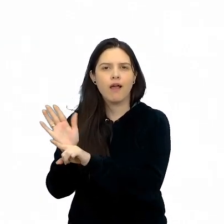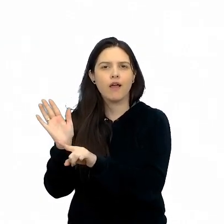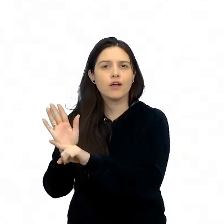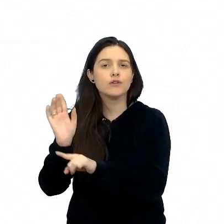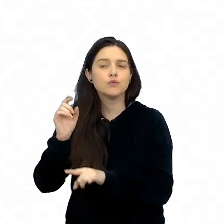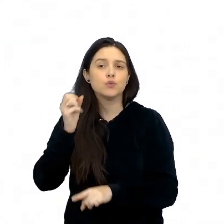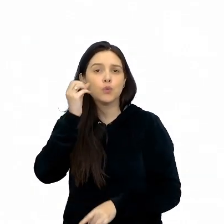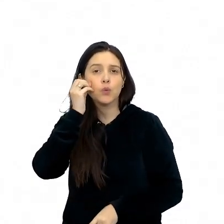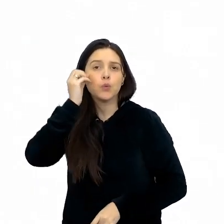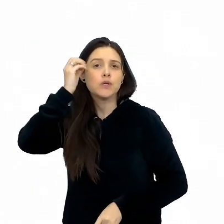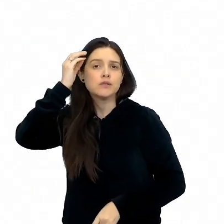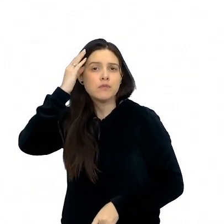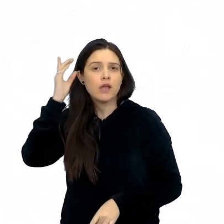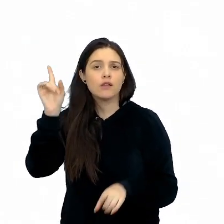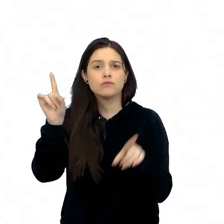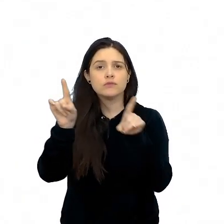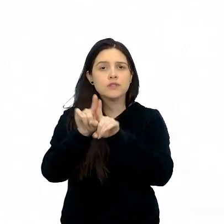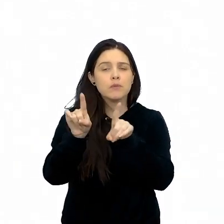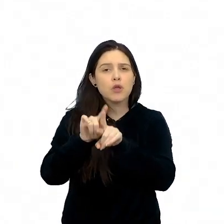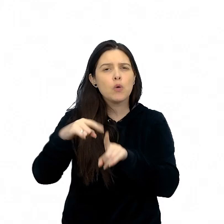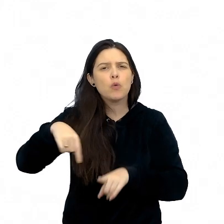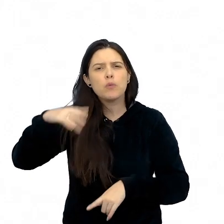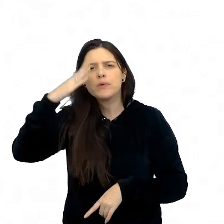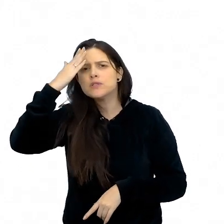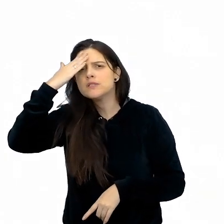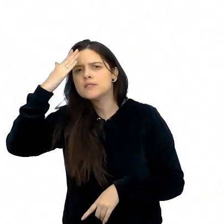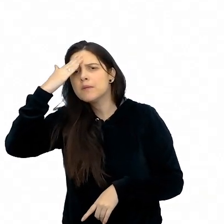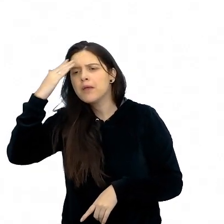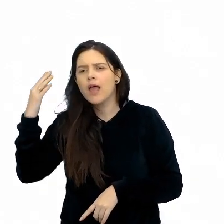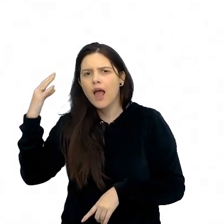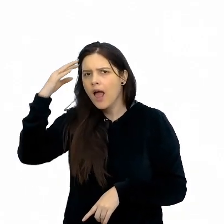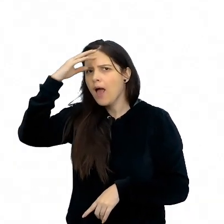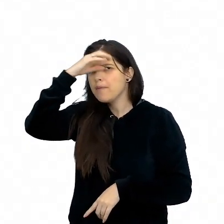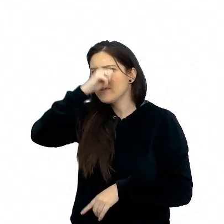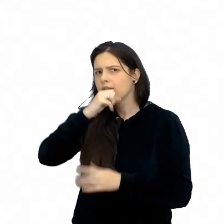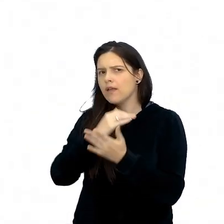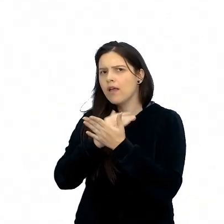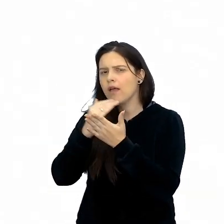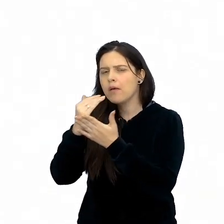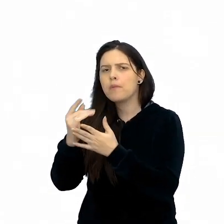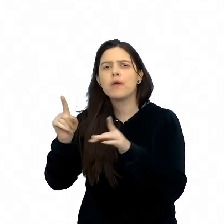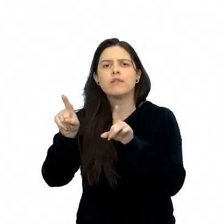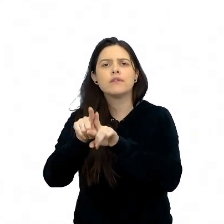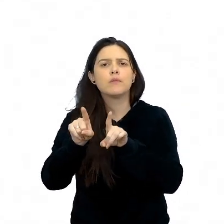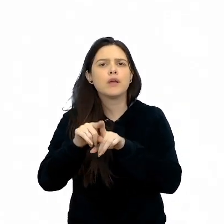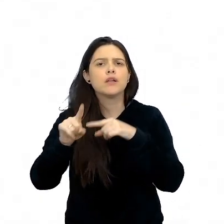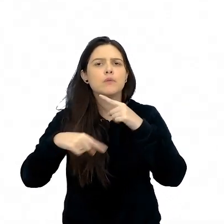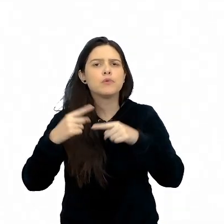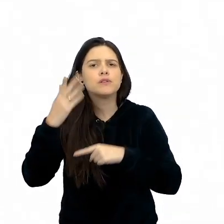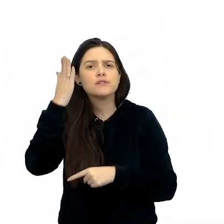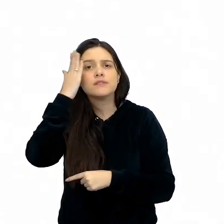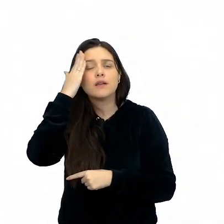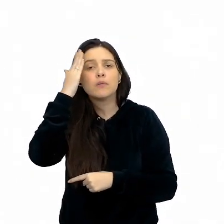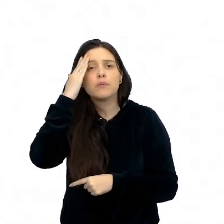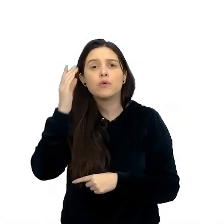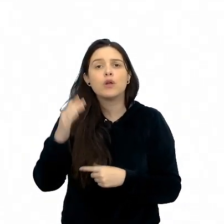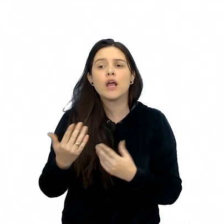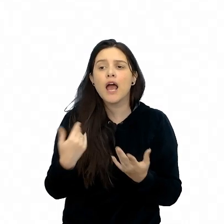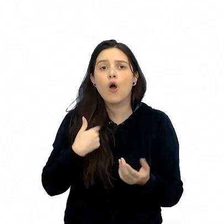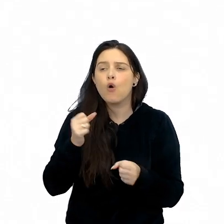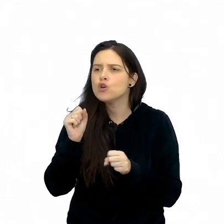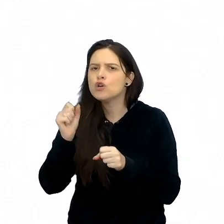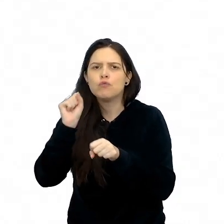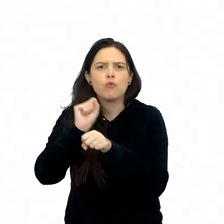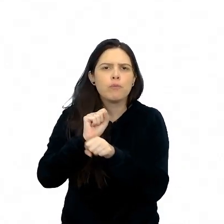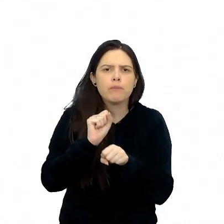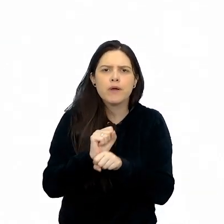de conhecimento? Então, o que eu preciso saber antes de aprender aquilo? E depois, sabendo aquilo, até onde eu vou? Até onde eu vou parar?